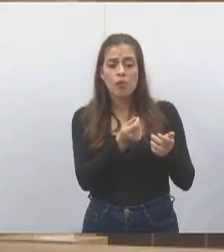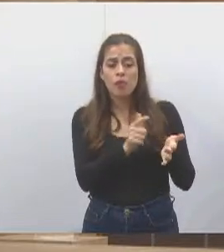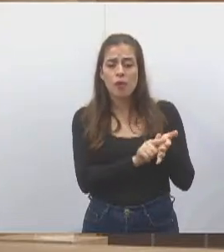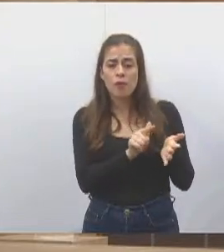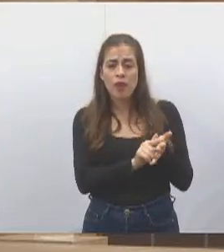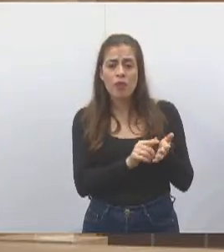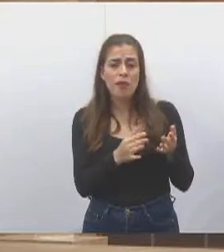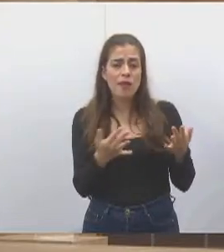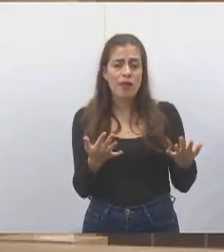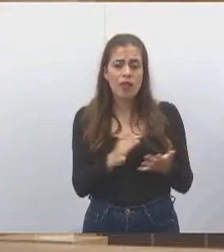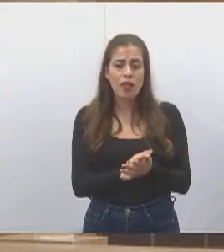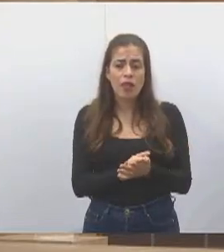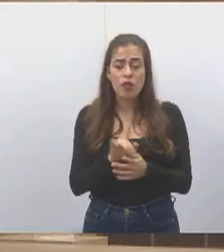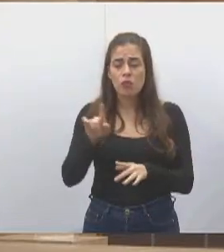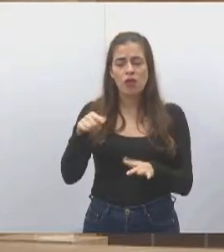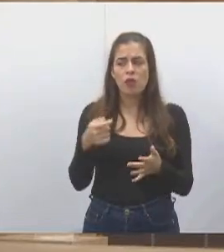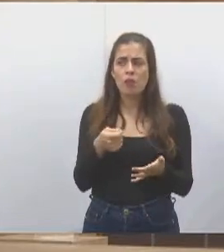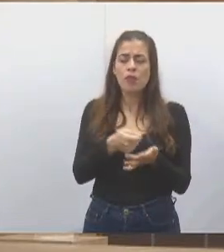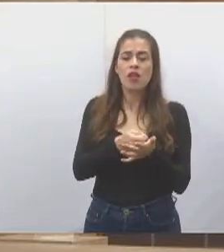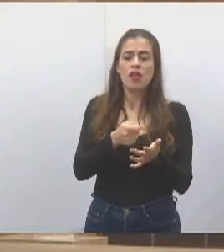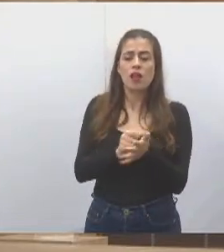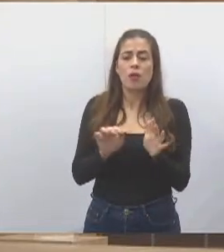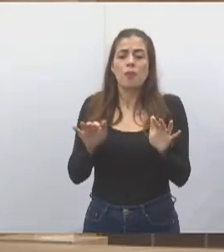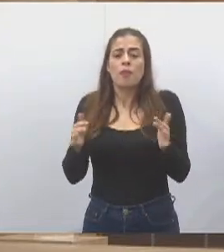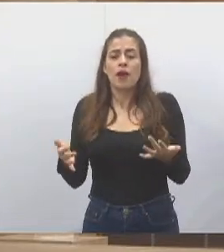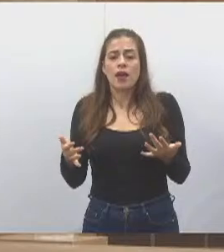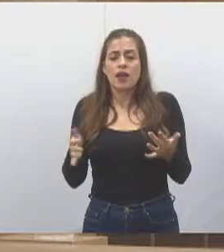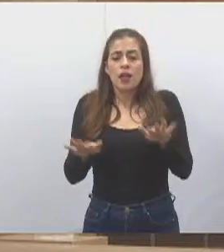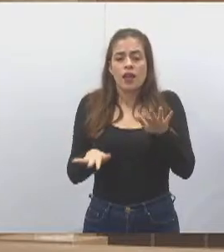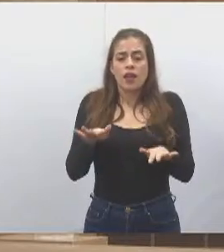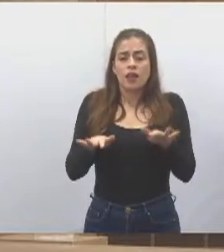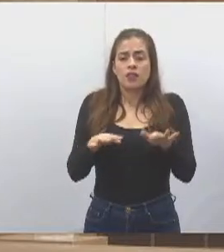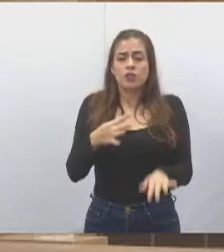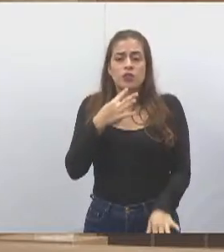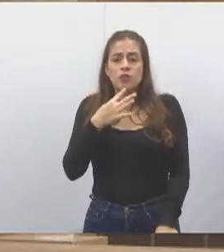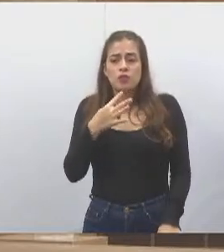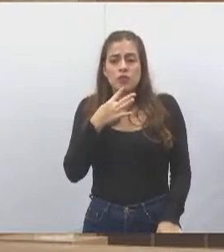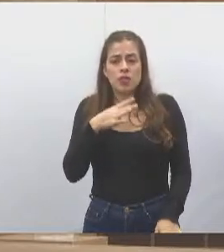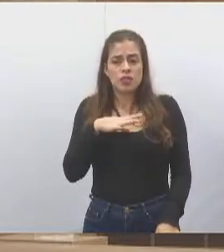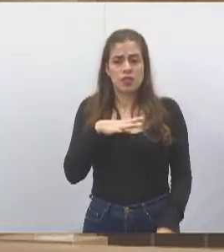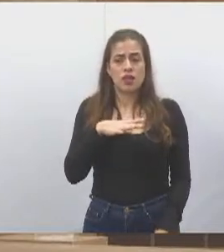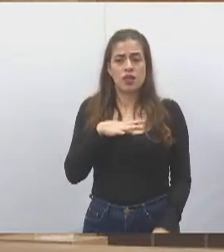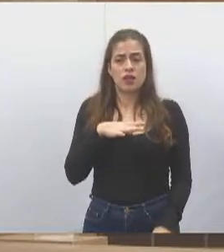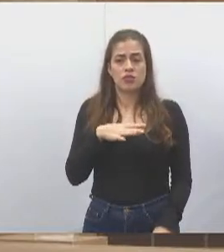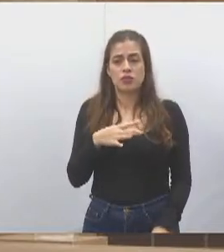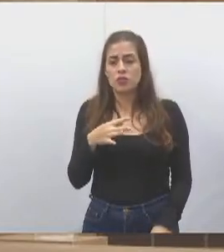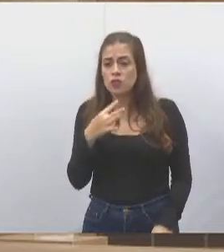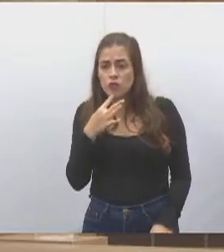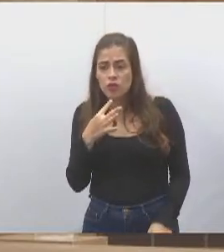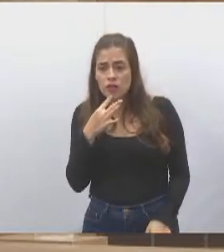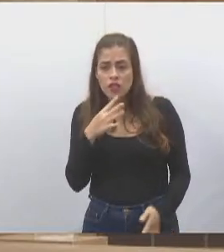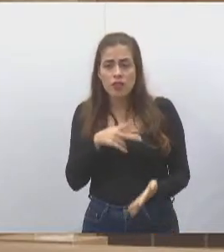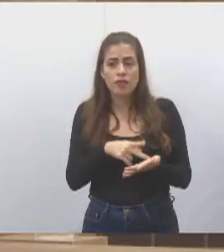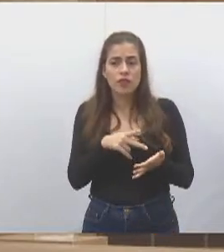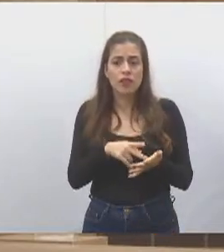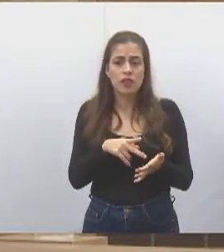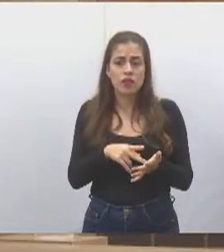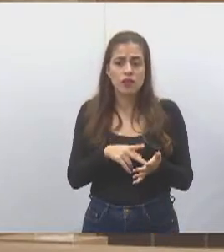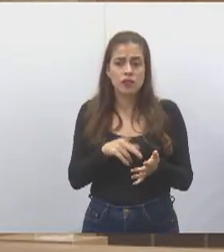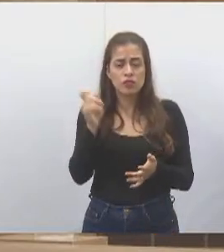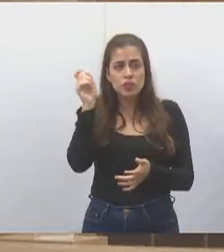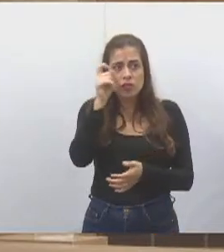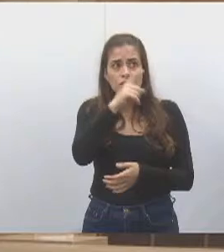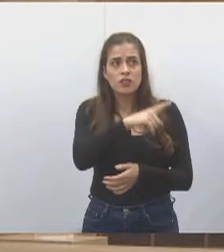vezes, assim, não vou dizer que ele não tem obrigação, mas muitas vezes a pessoa não conhece mesmo a cidade e não conhece a realidade. Então, dificilmente ele vai